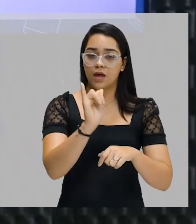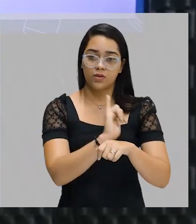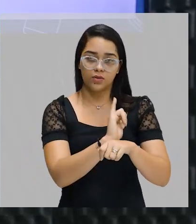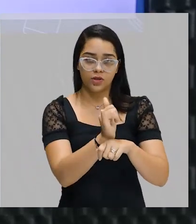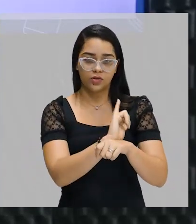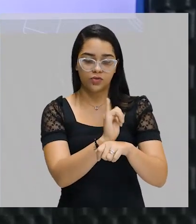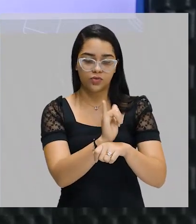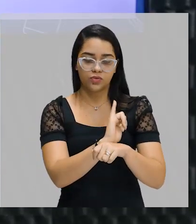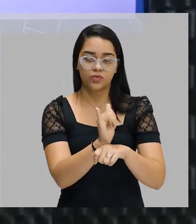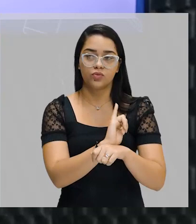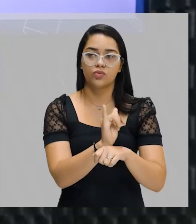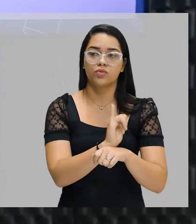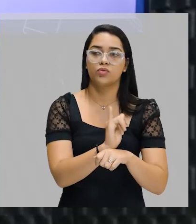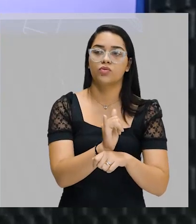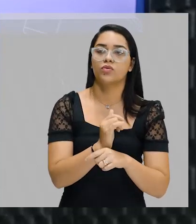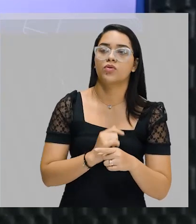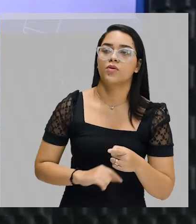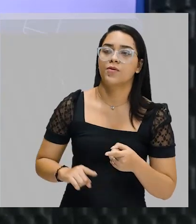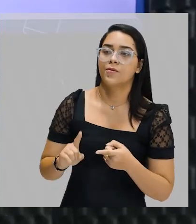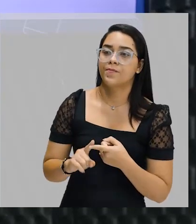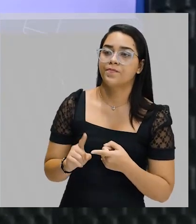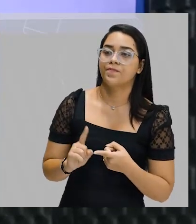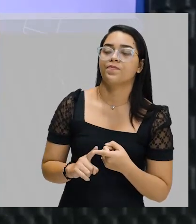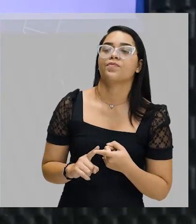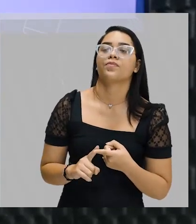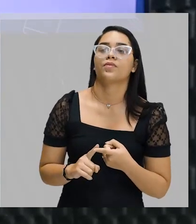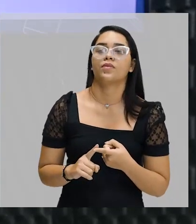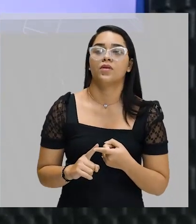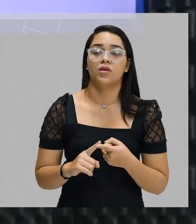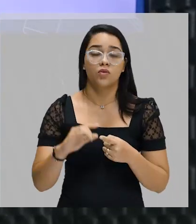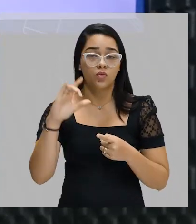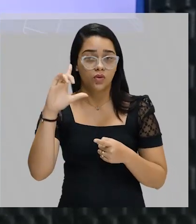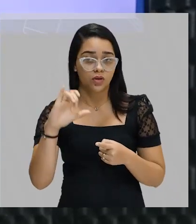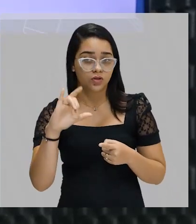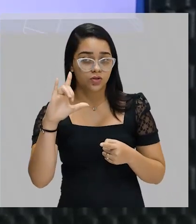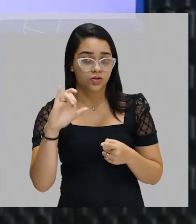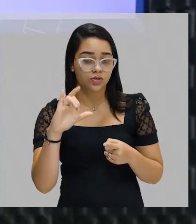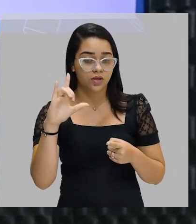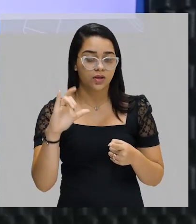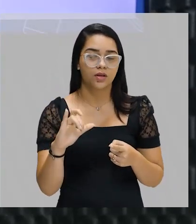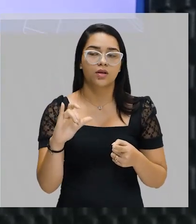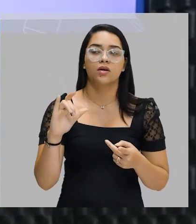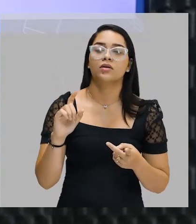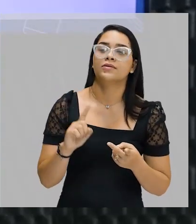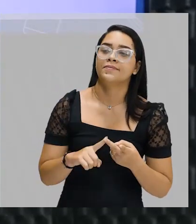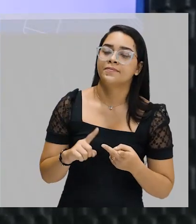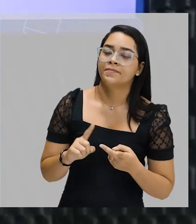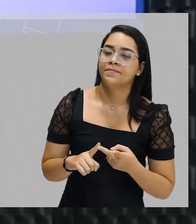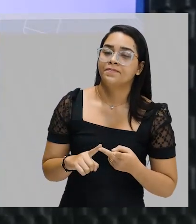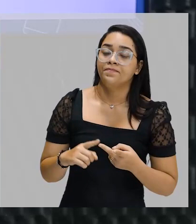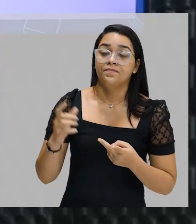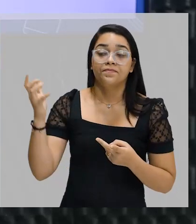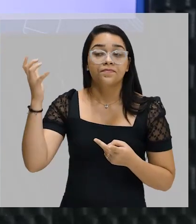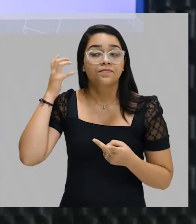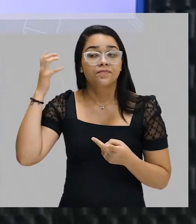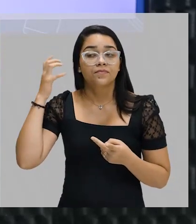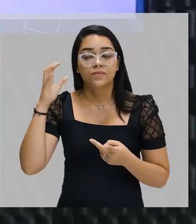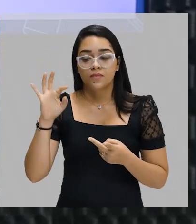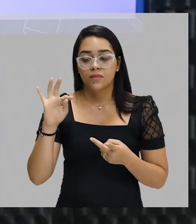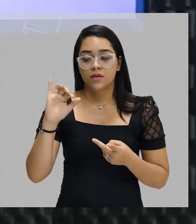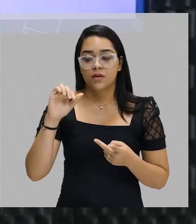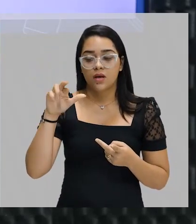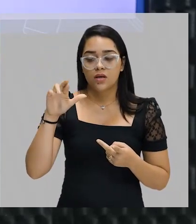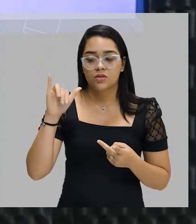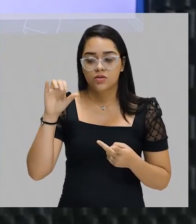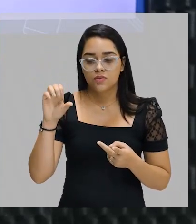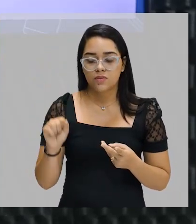lá, plataforma Gonçalves Dias, tá? Estamos no YouTube, no Instagram também, tá certo? Plataforma Gonçalves Dias. Estamos na